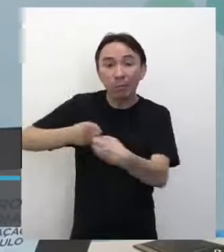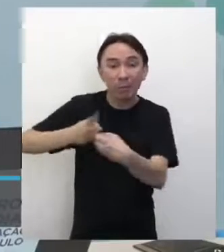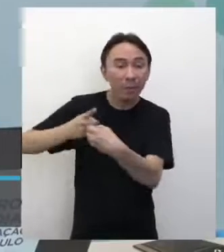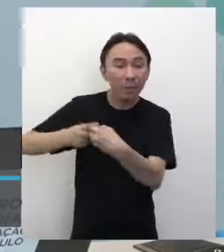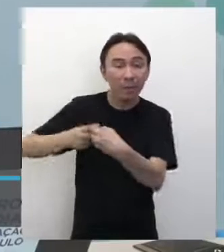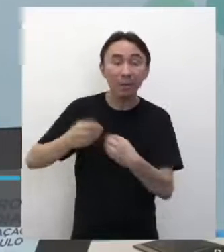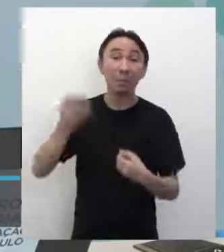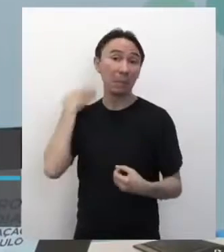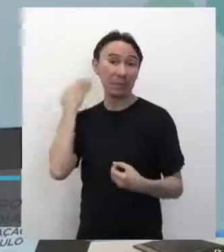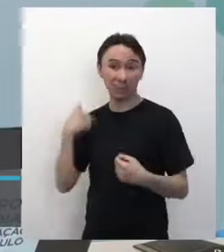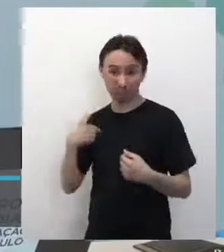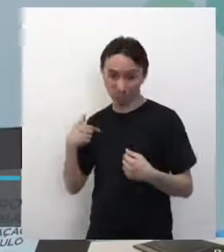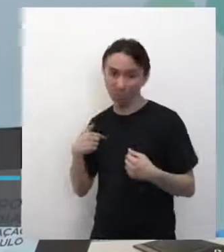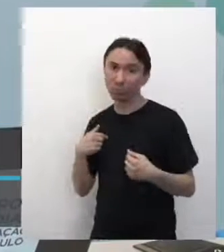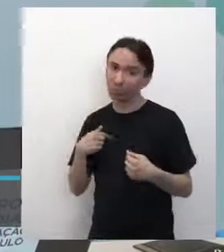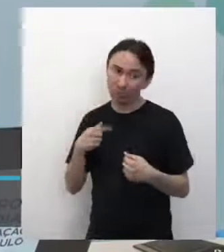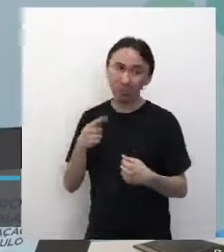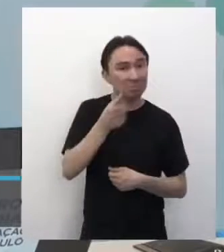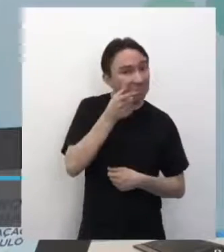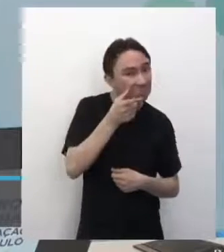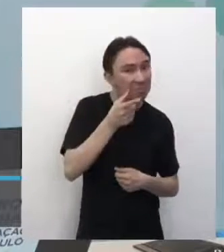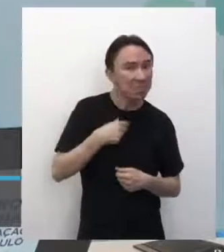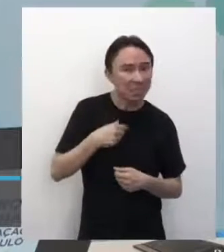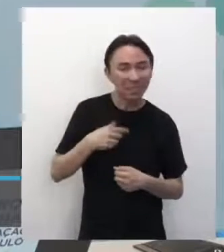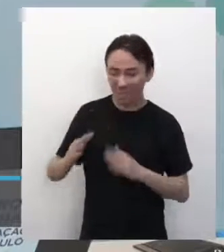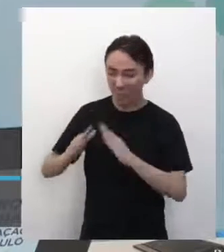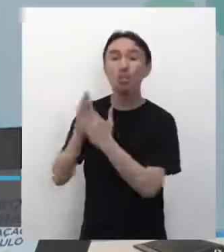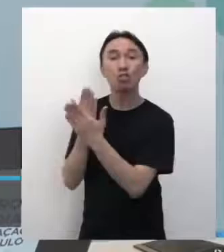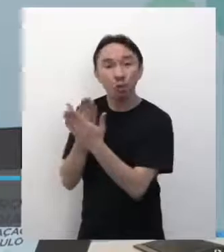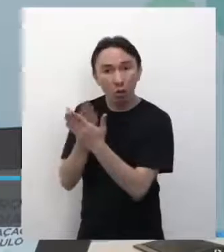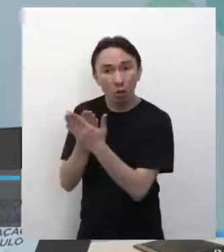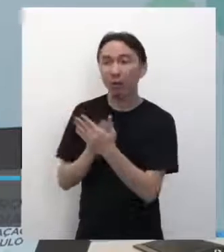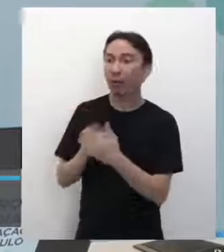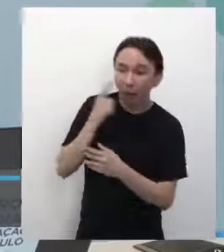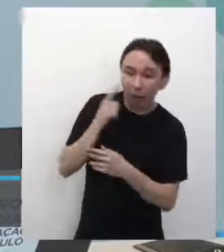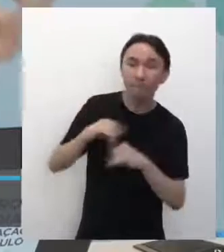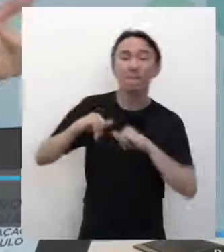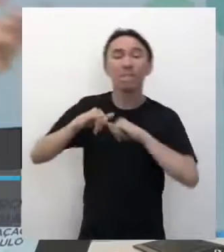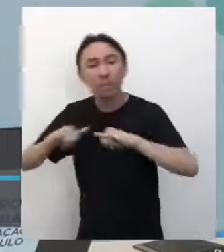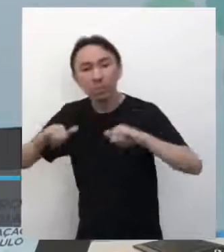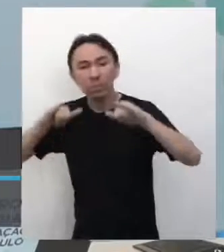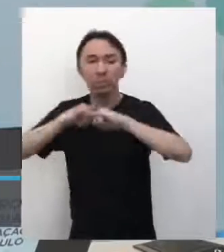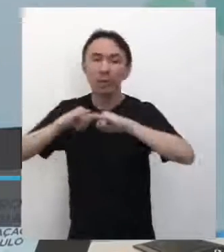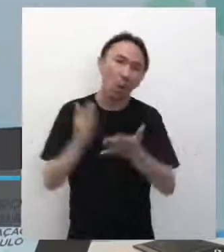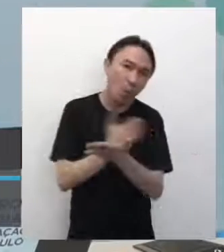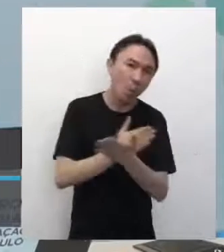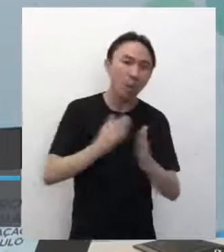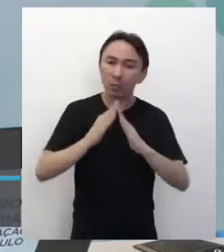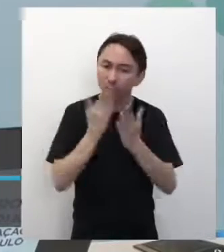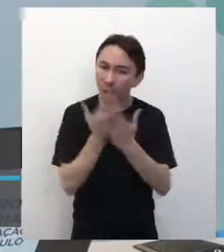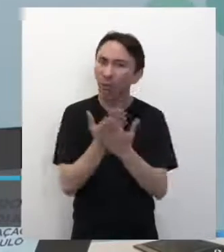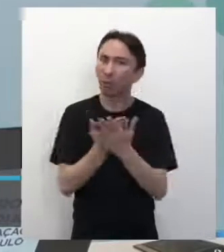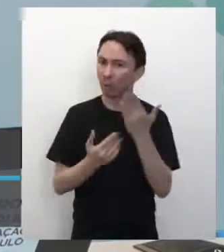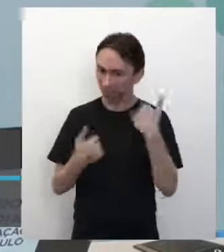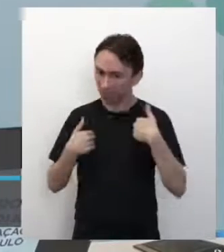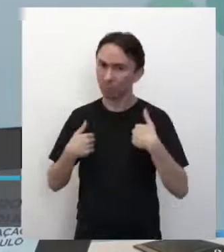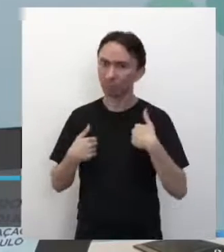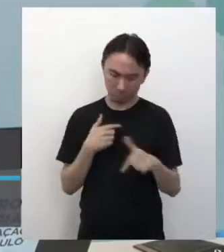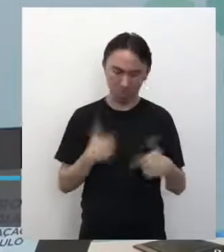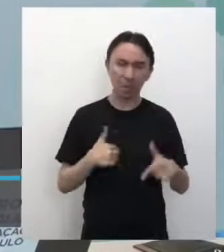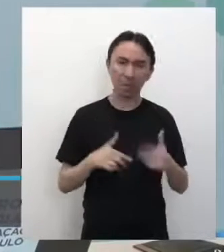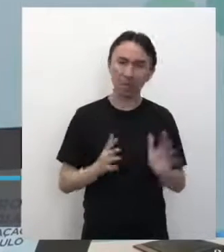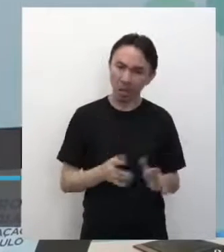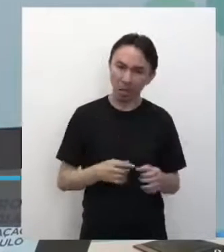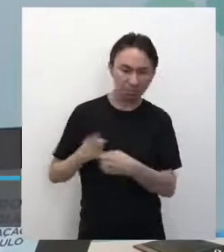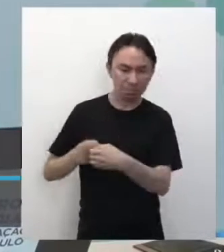circos nas escolas. Então, algumas escolas que eu trabalhei, como lá em Tatinga, lá em Bofete e outras cidades,